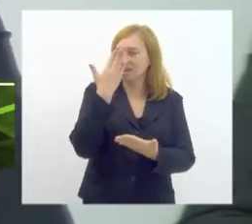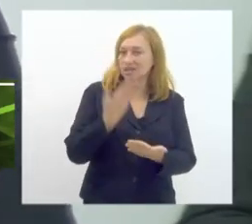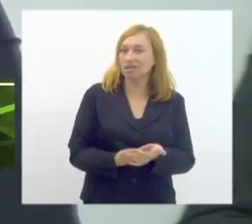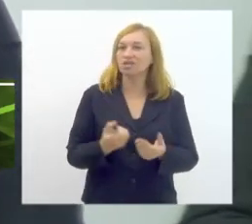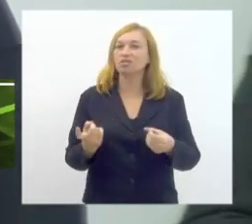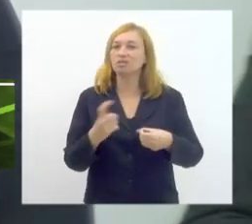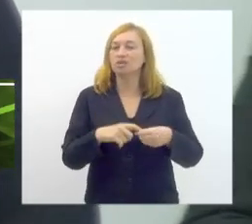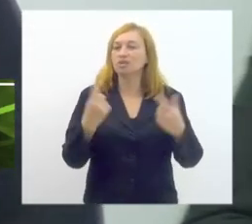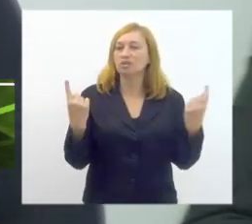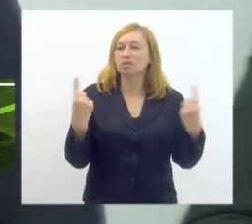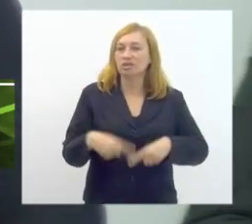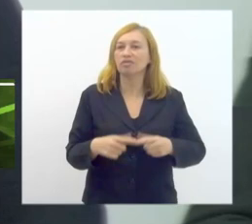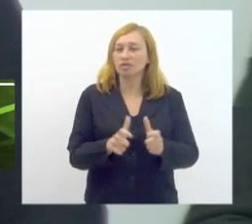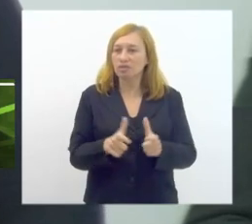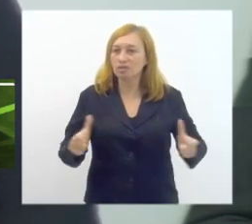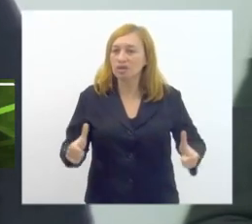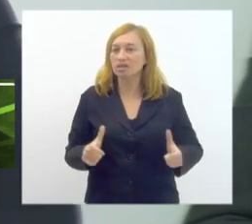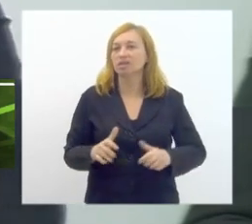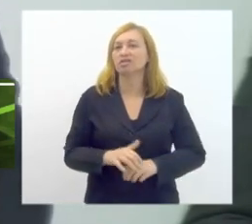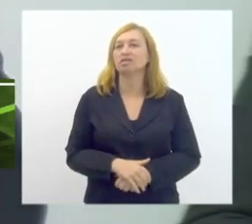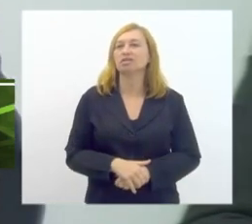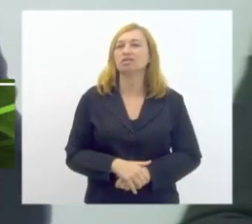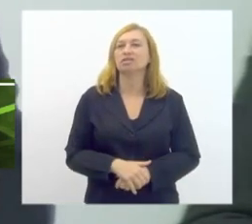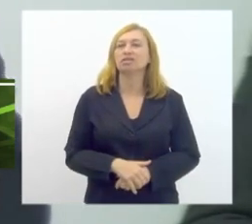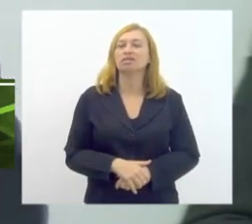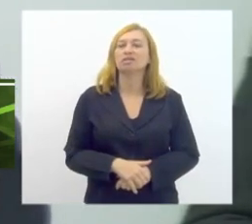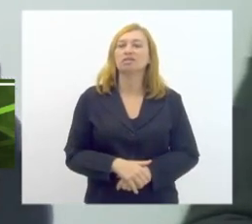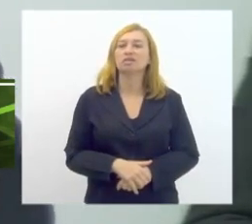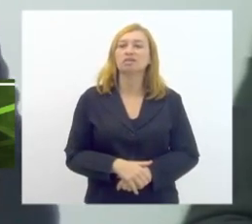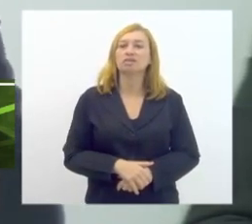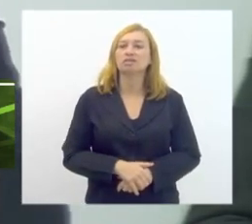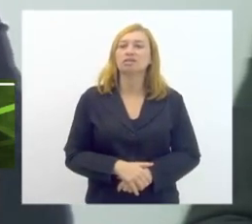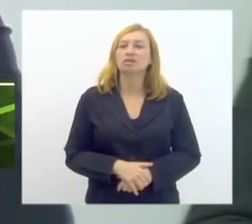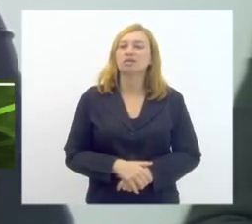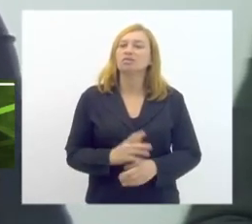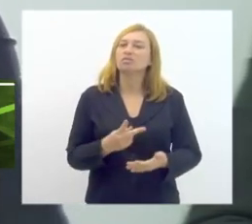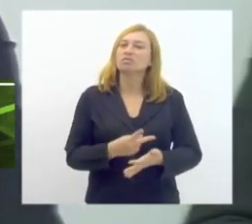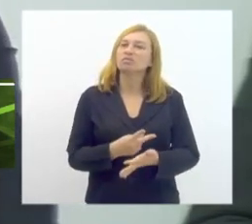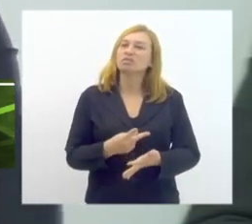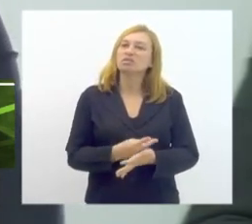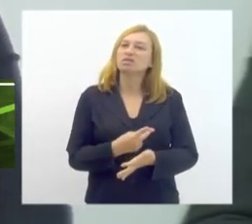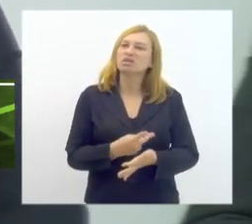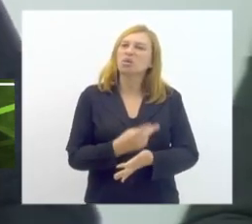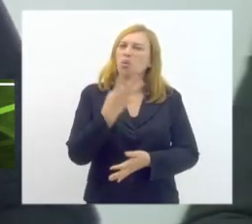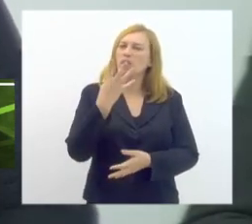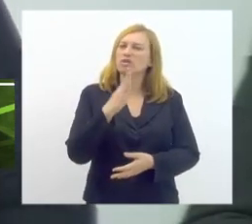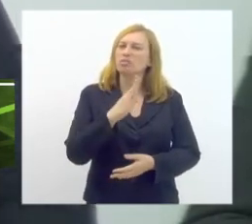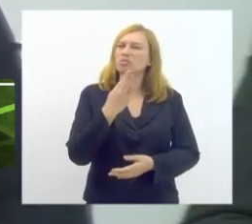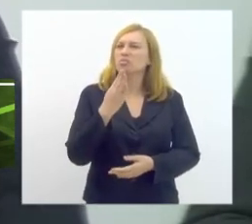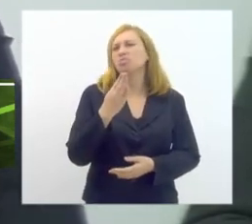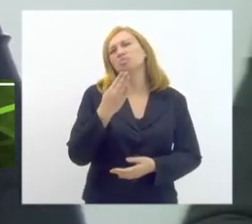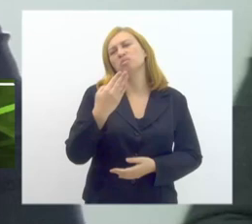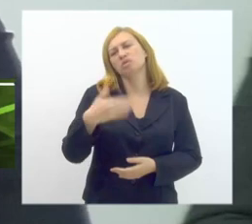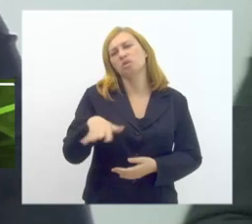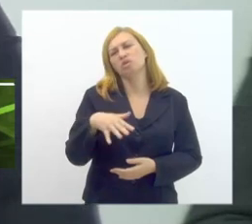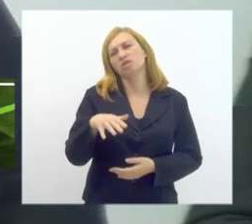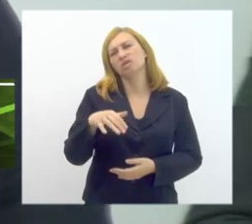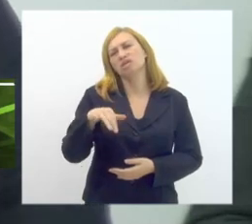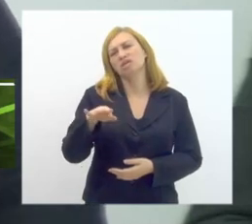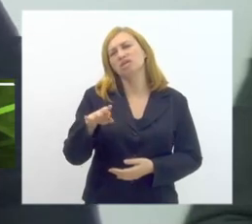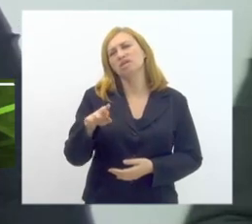de fato, foi um desafio muito grande assumir o consórcio com uma inadimplência de mais ou menos 4 milhões e meio. Né? Como